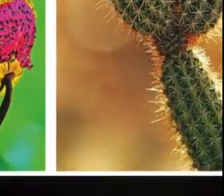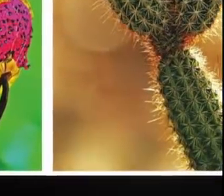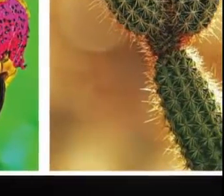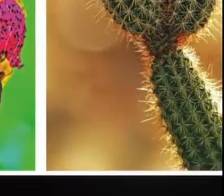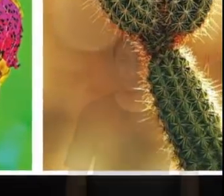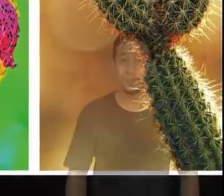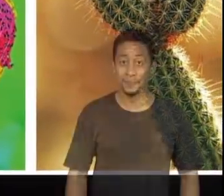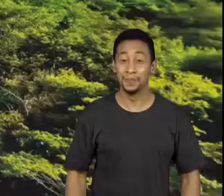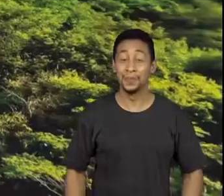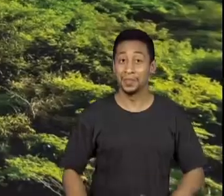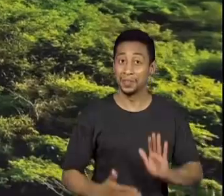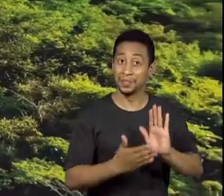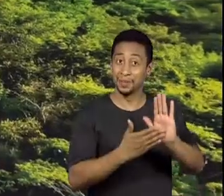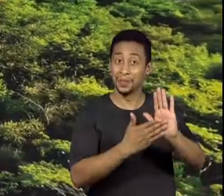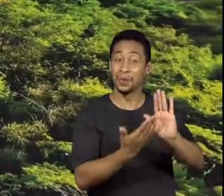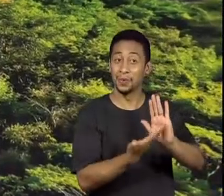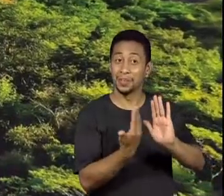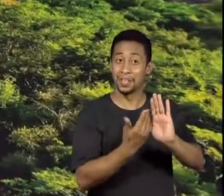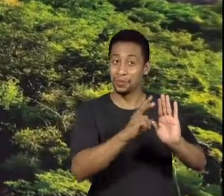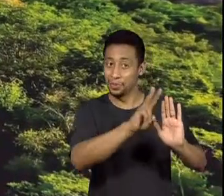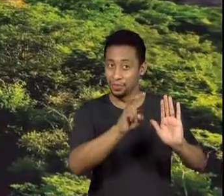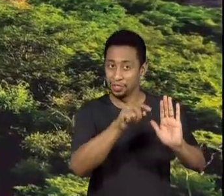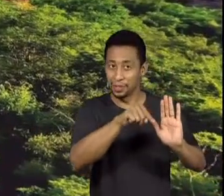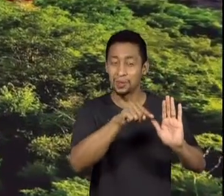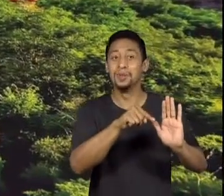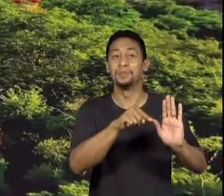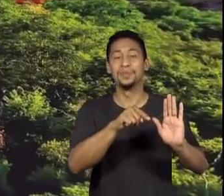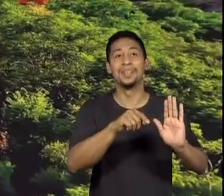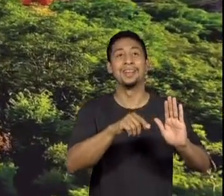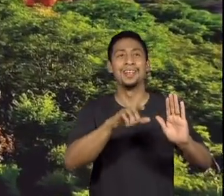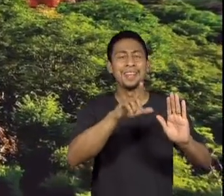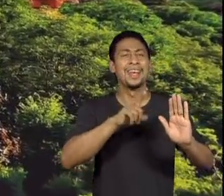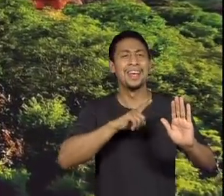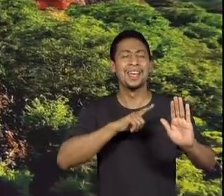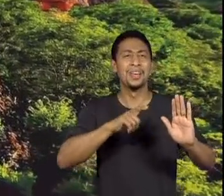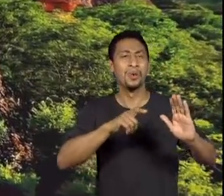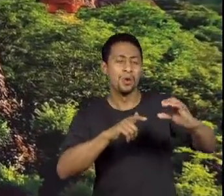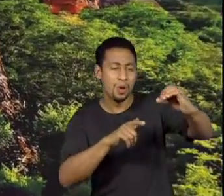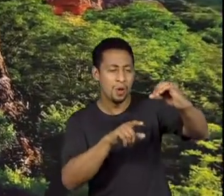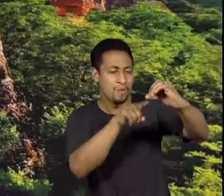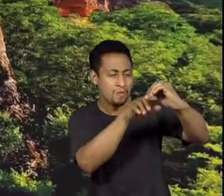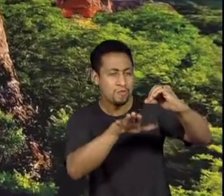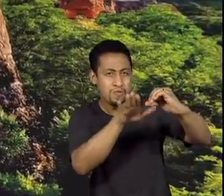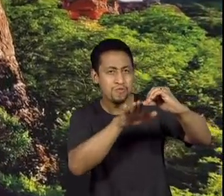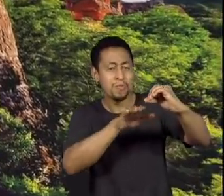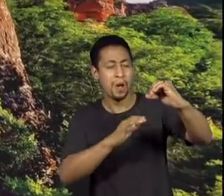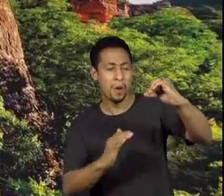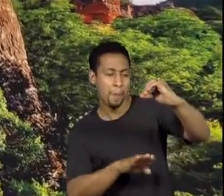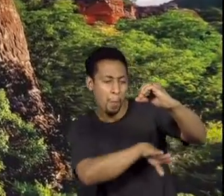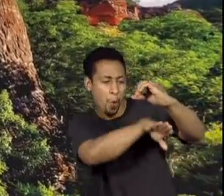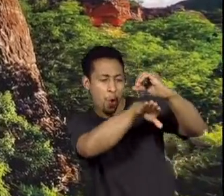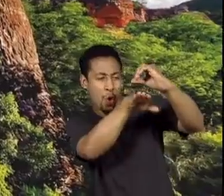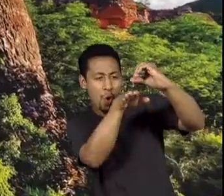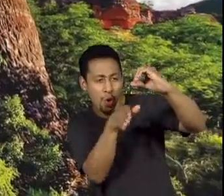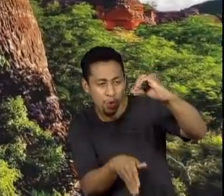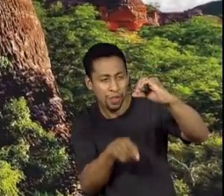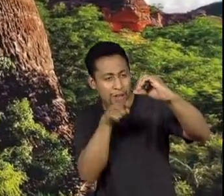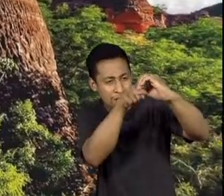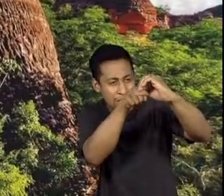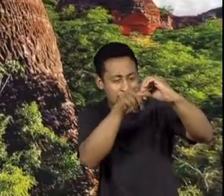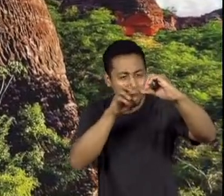O título do livro foi inspirado no nome dado a uma grande formação rochosa, uma nova pedra